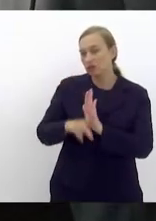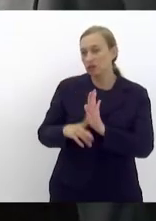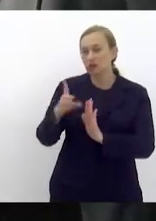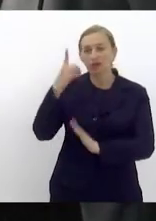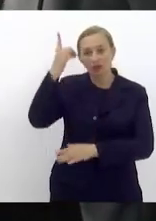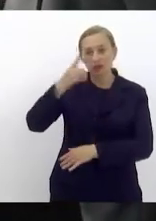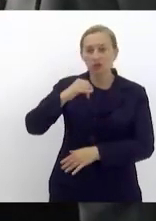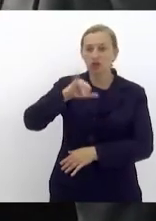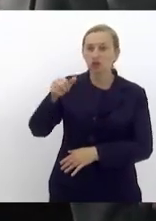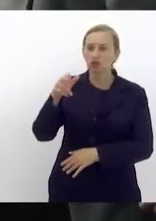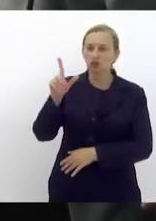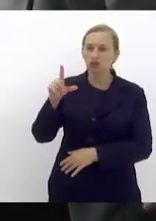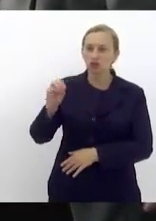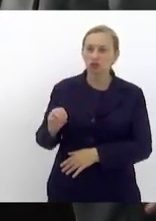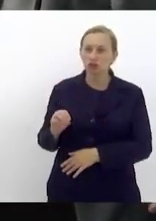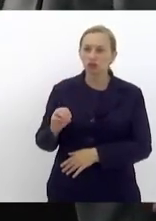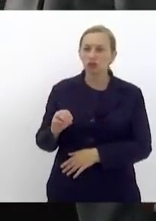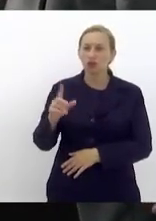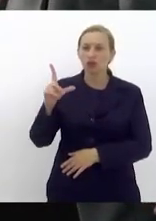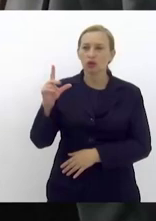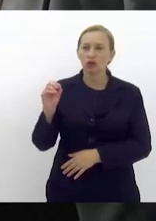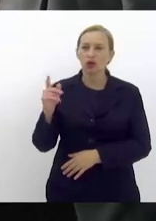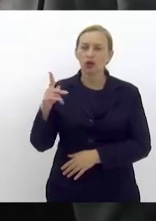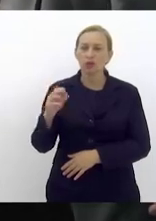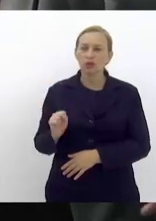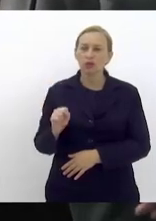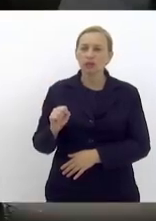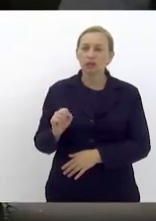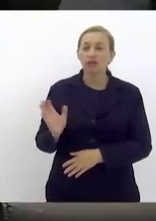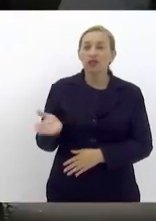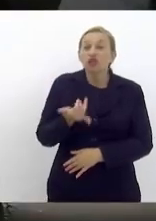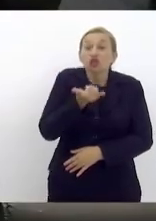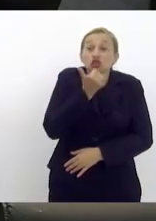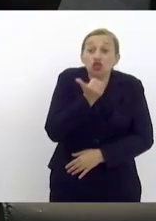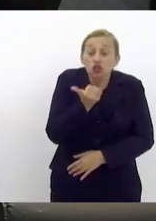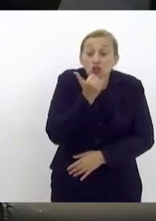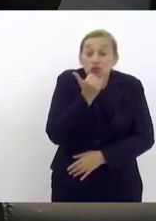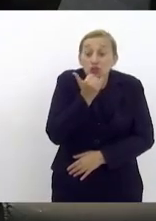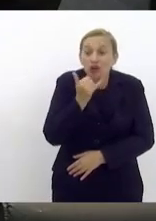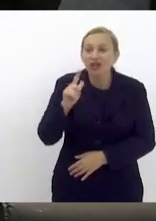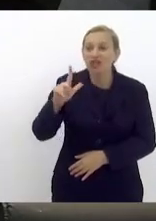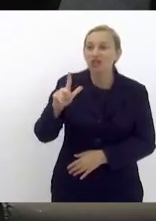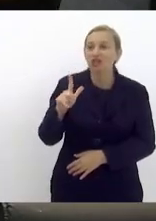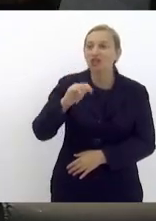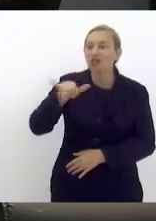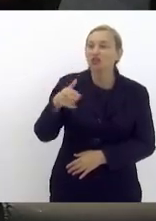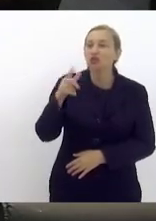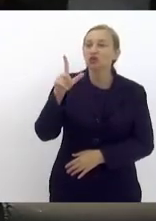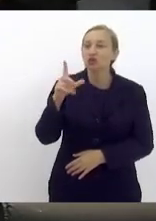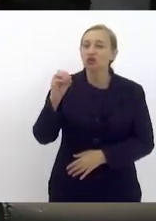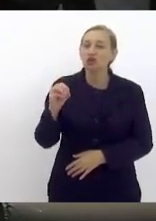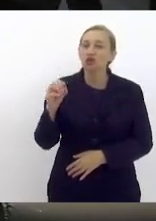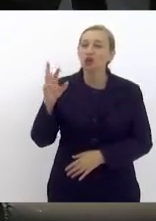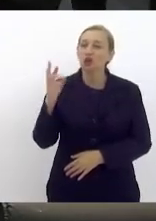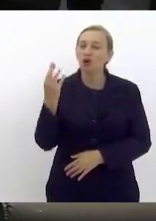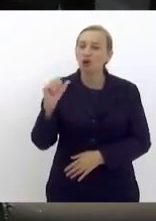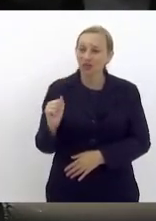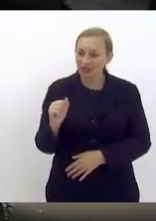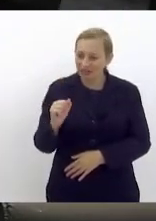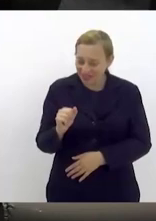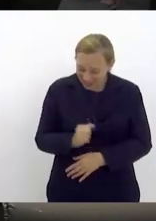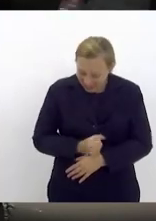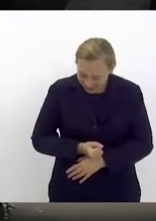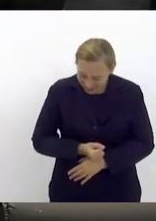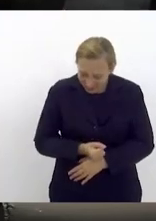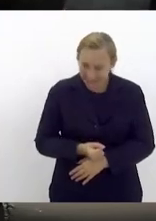deputado Júlio Lopes. Ah, desculpa, Júlio Rocha. Desculpa, obrigada pela correção. Apresentei um projeto